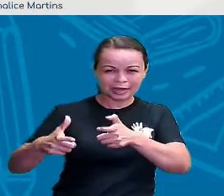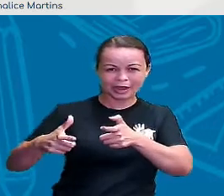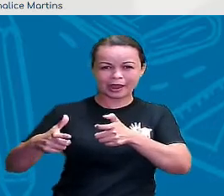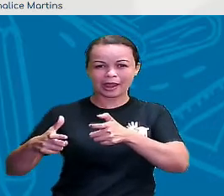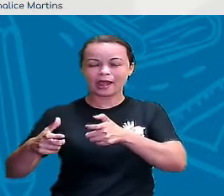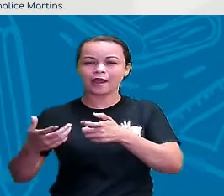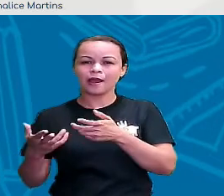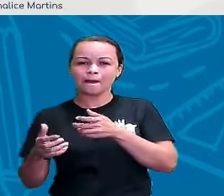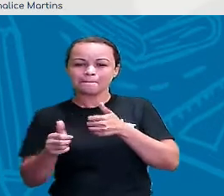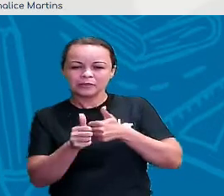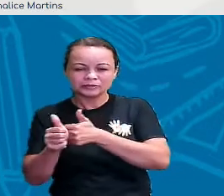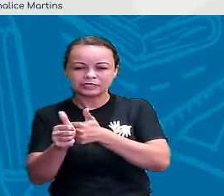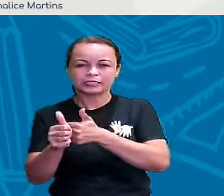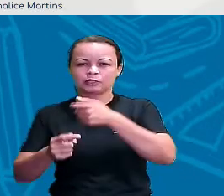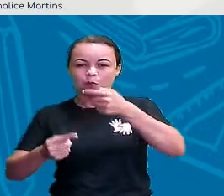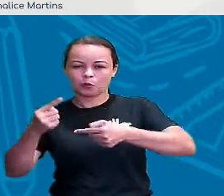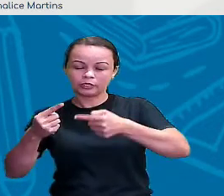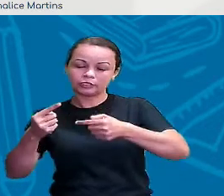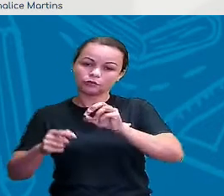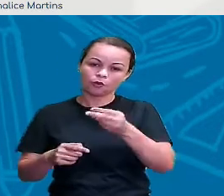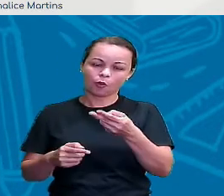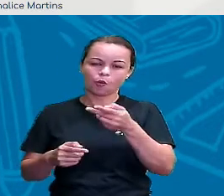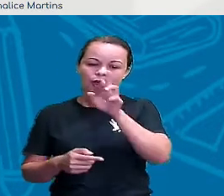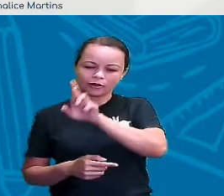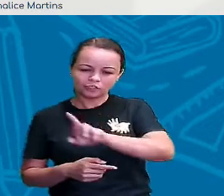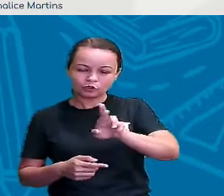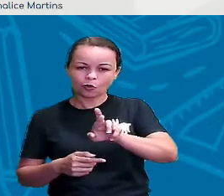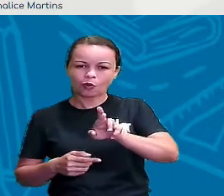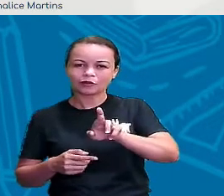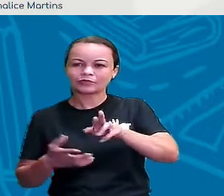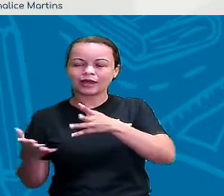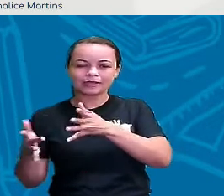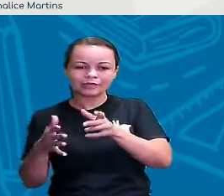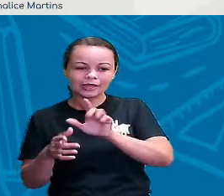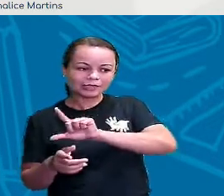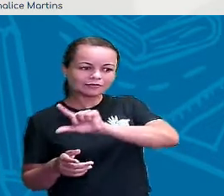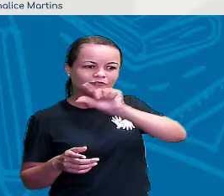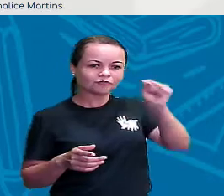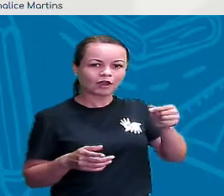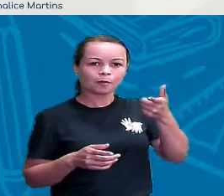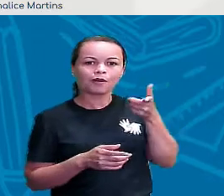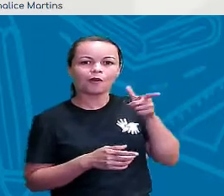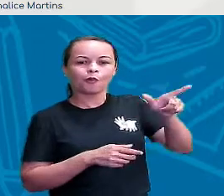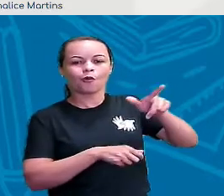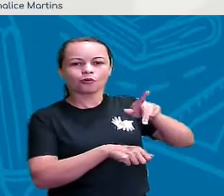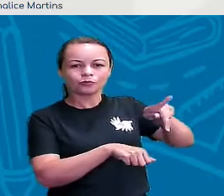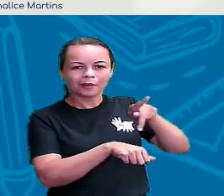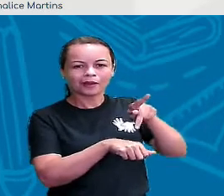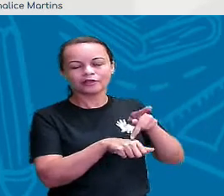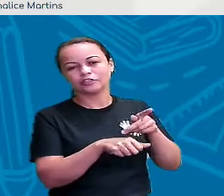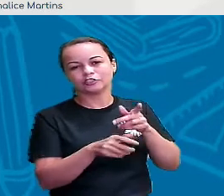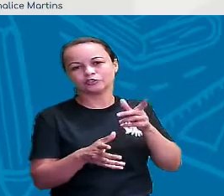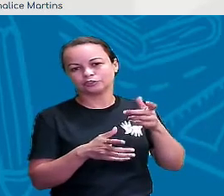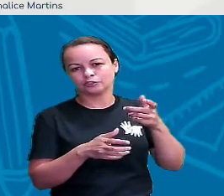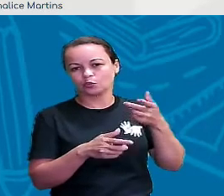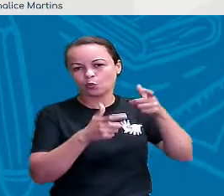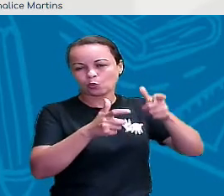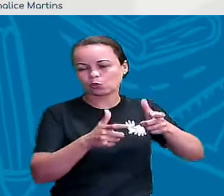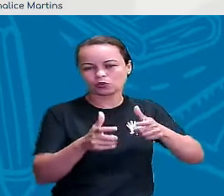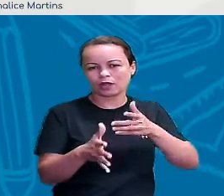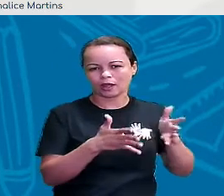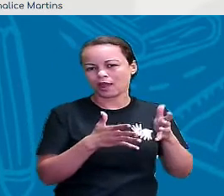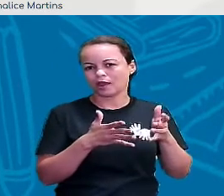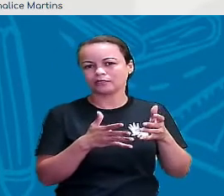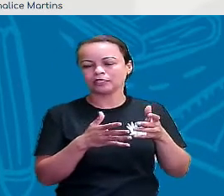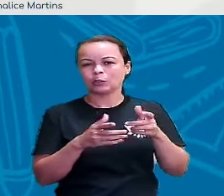ou religiosa. Então essas pessoas, elas não saem porque querem, não é uma escolha dessas pessoas mudar